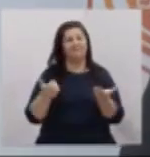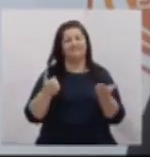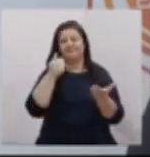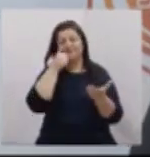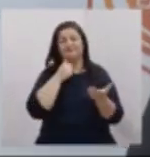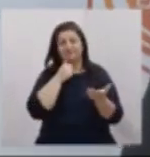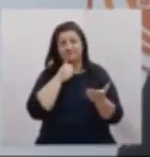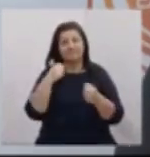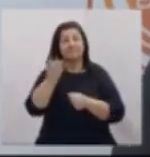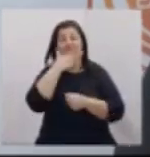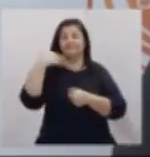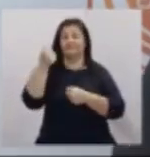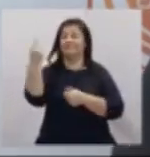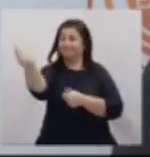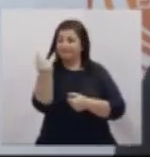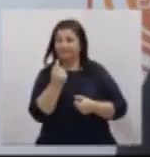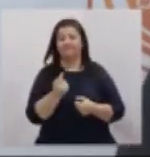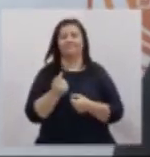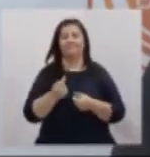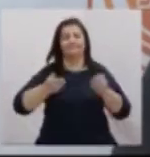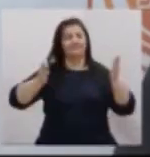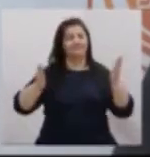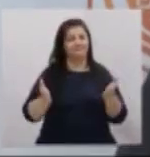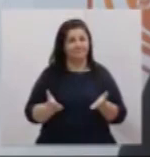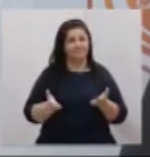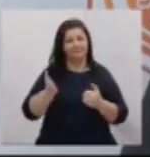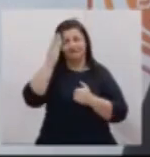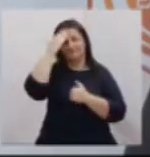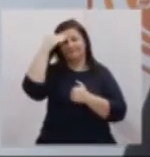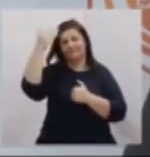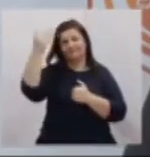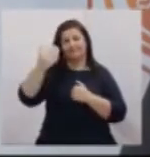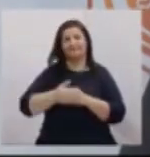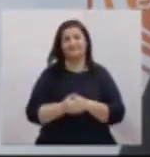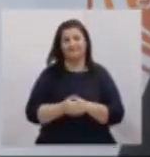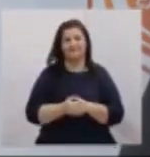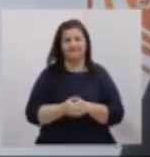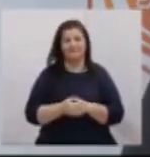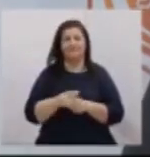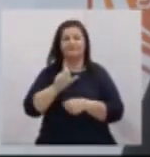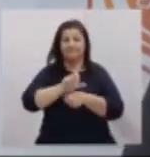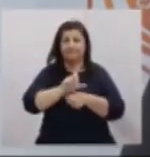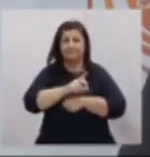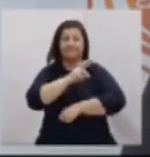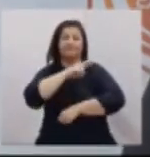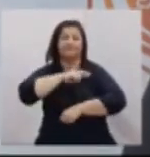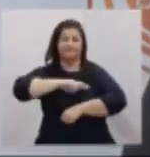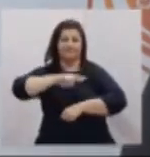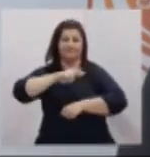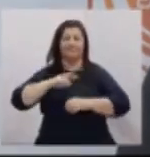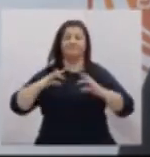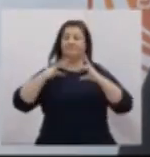do que você, maninha, para estar aqui nesse dia hoje, homenageando os líderes religiosos da nossa comunidade e de